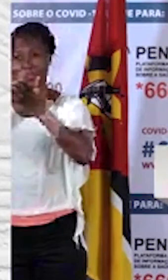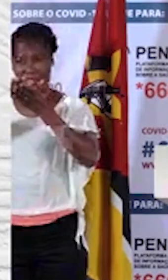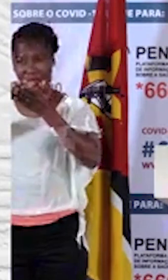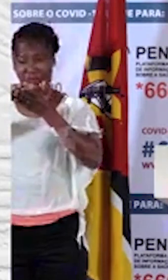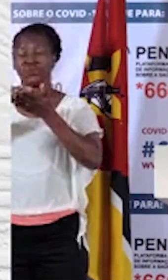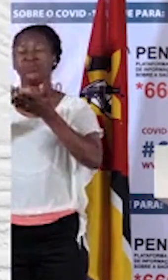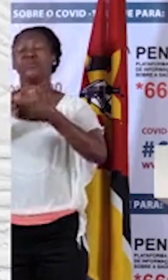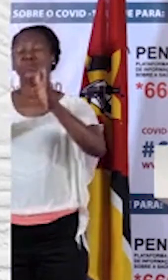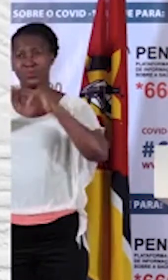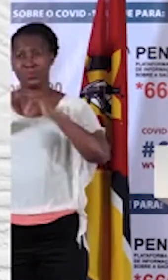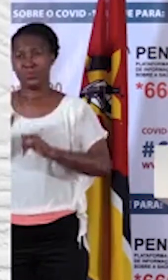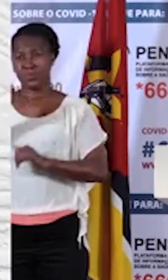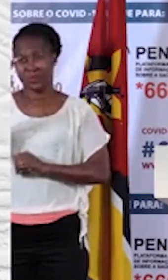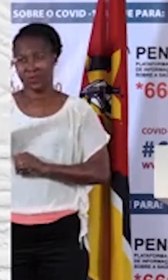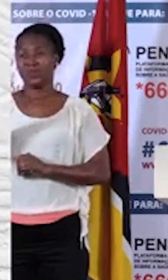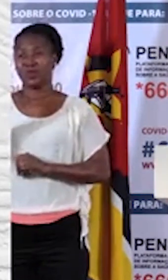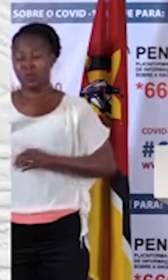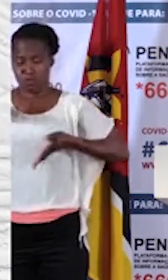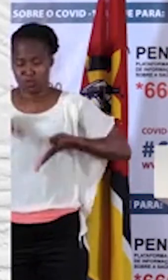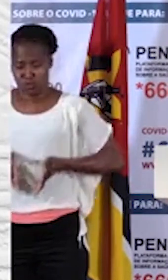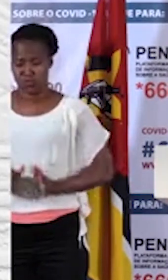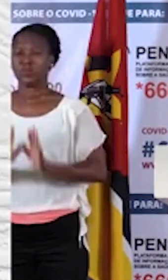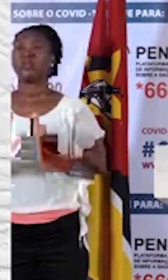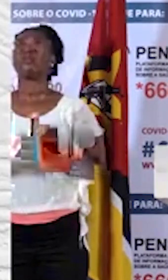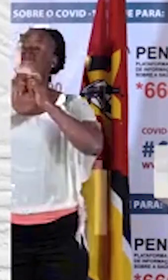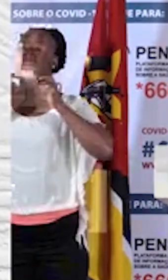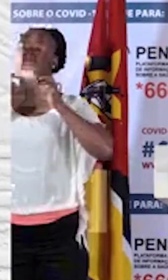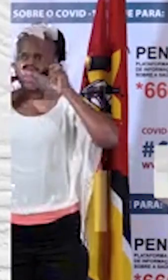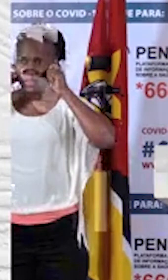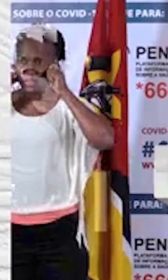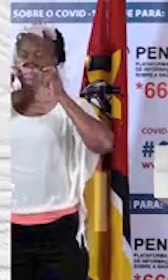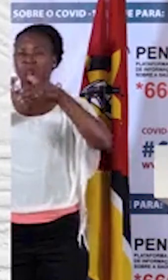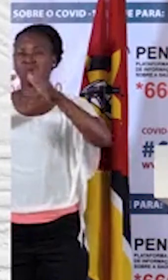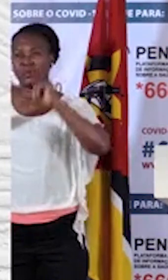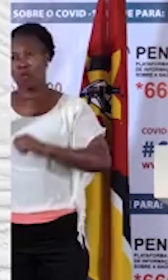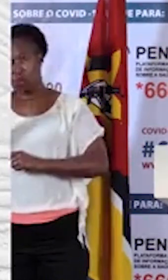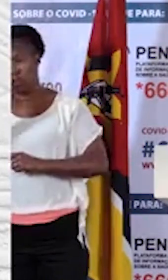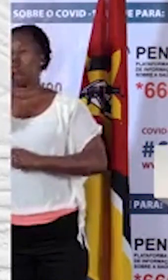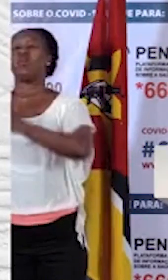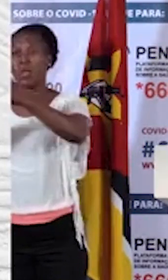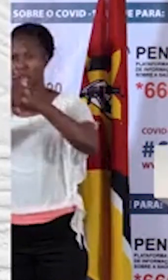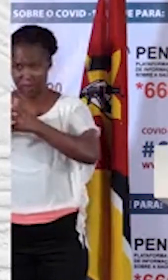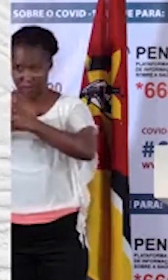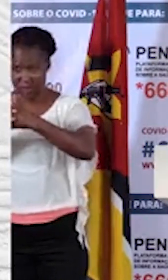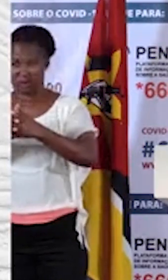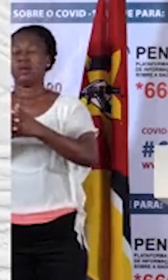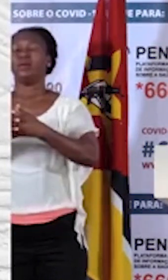24 são de nacionalidade moçambicana, 1 de nacionalidade americana e